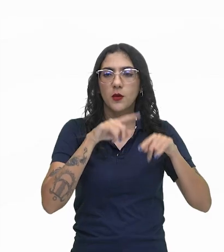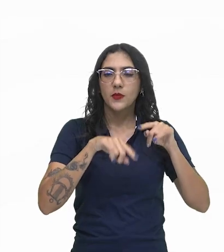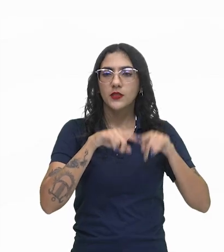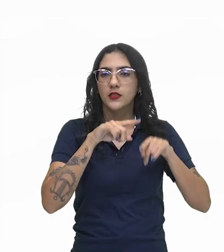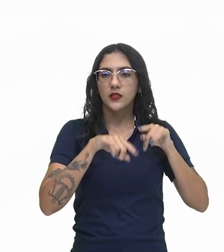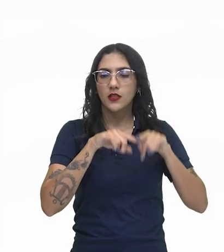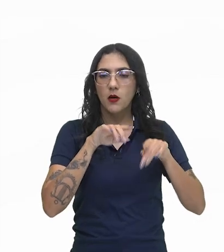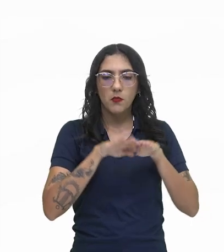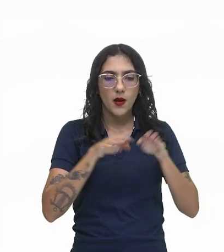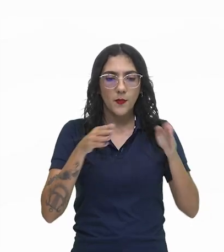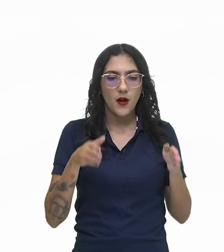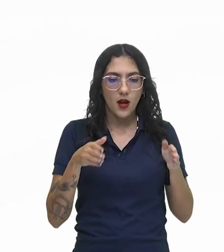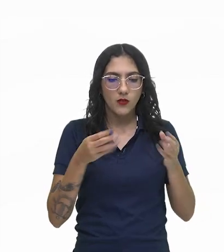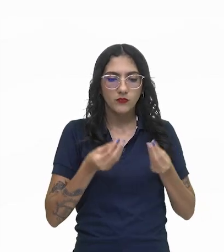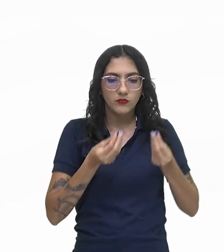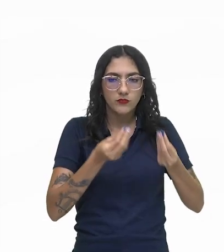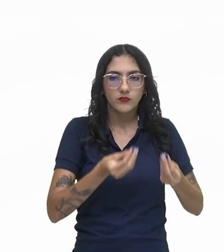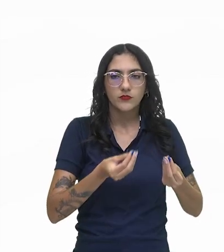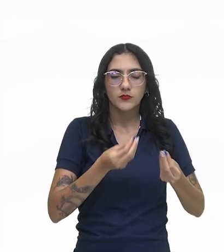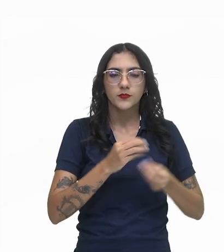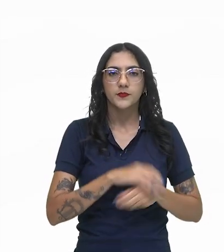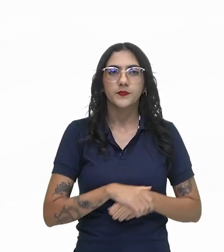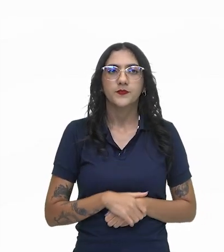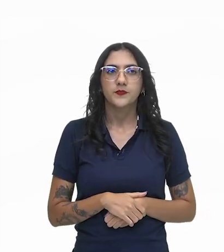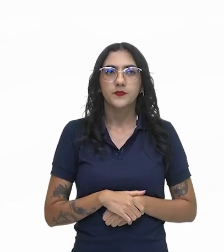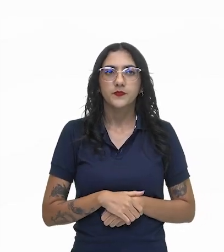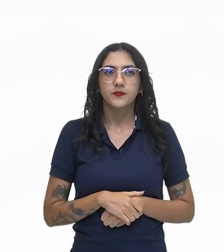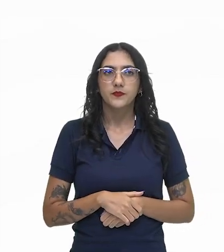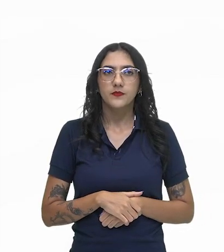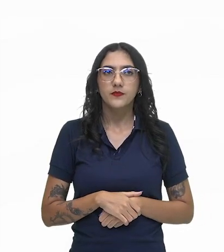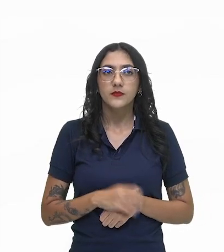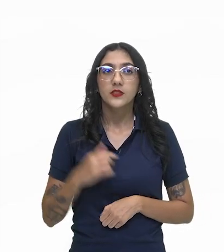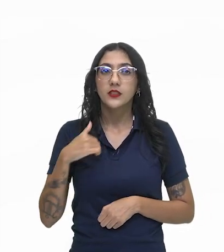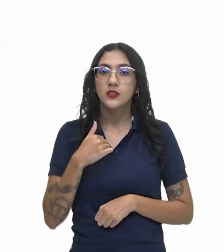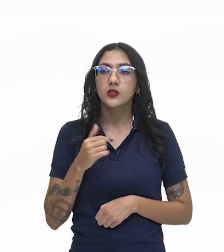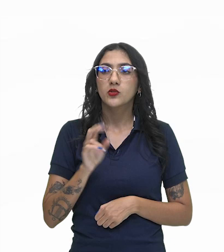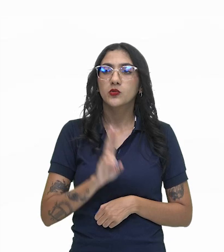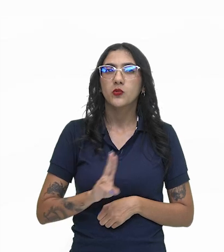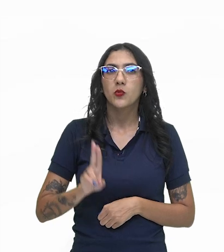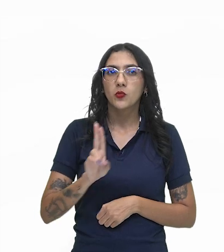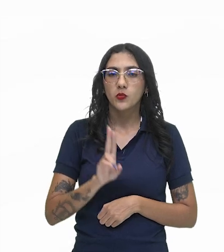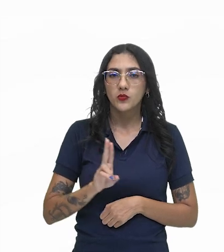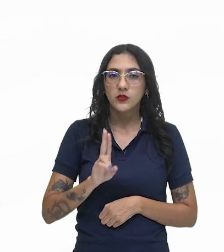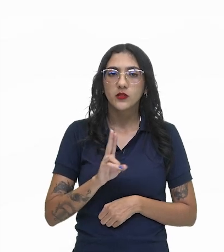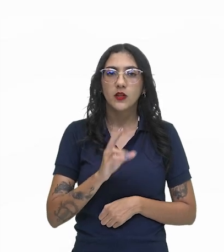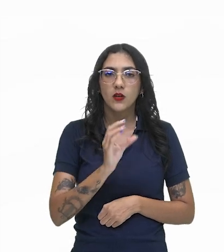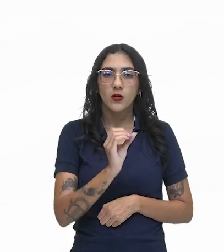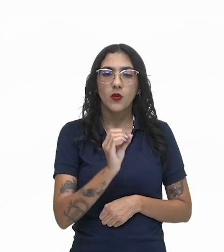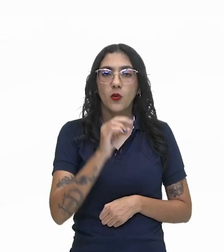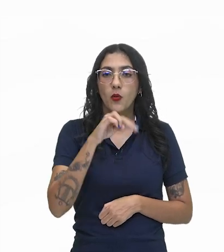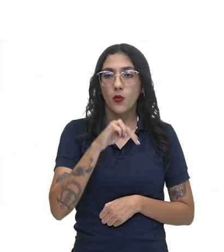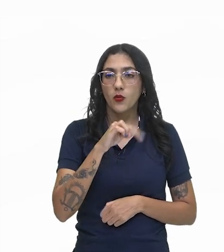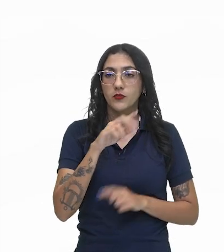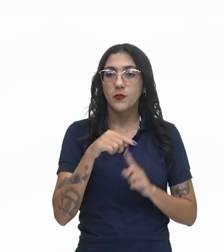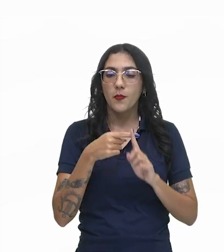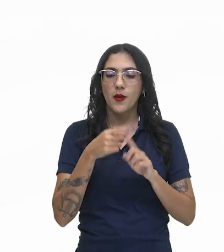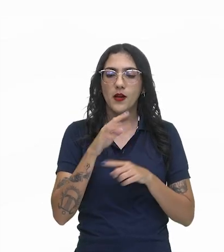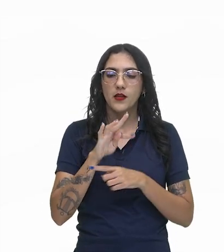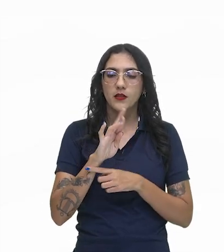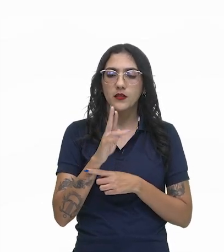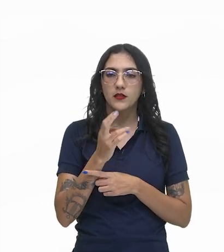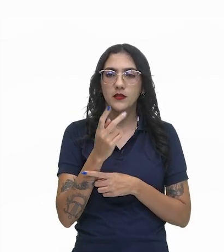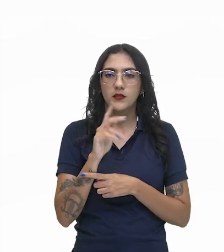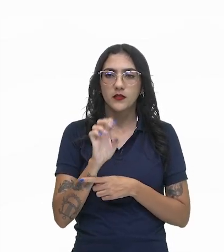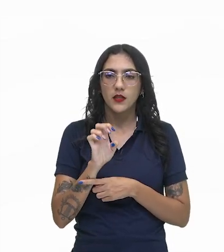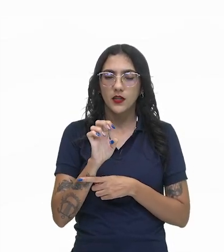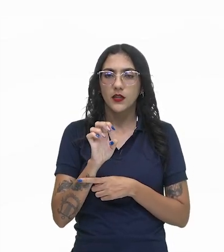alguma superfície. Nós usamos o on, que é acrescido o de, para